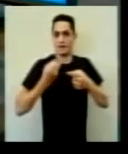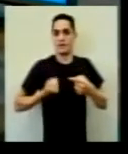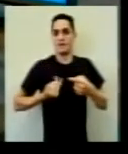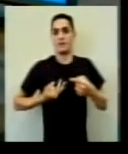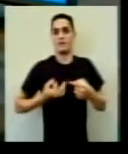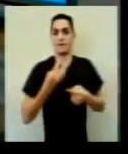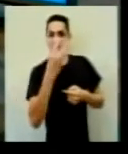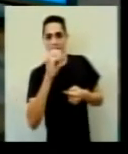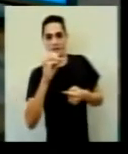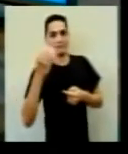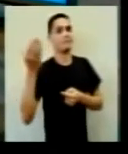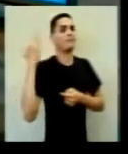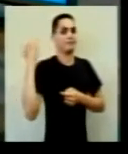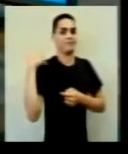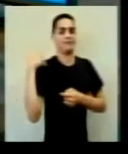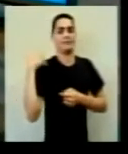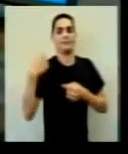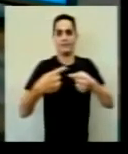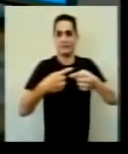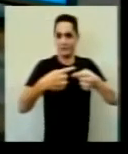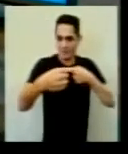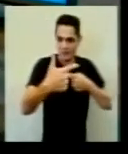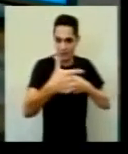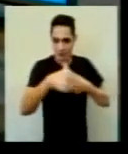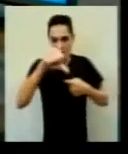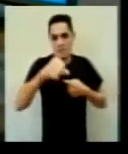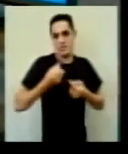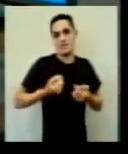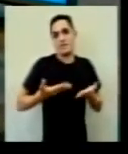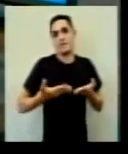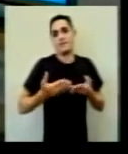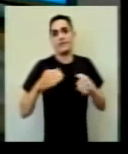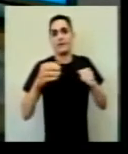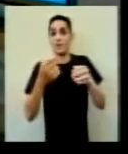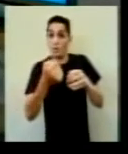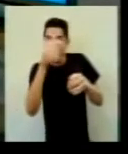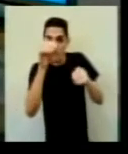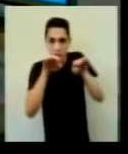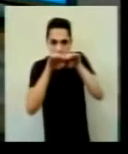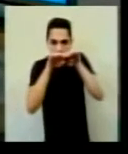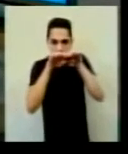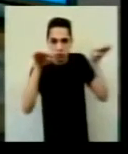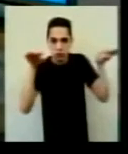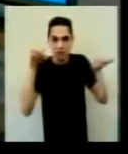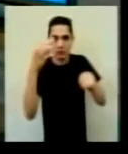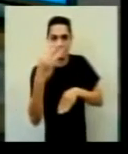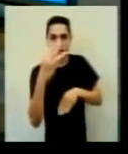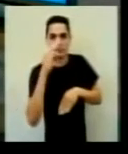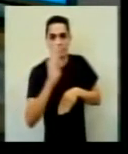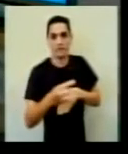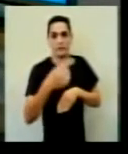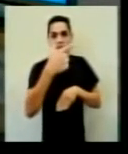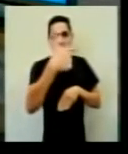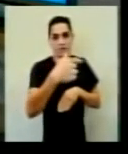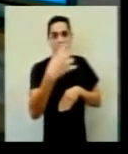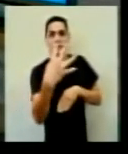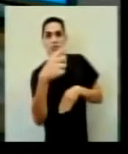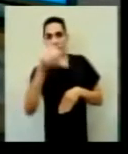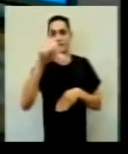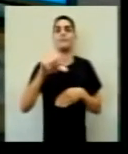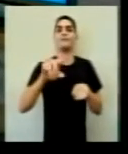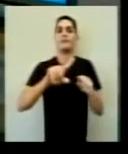4.154 casos na semana 30. A 29 nós já estávamos chegando no